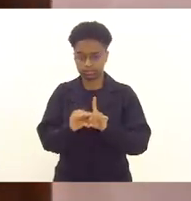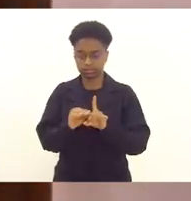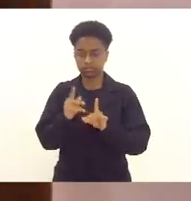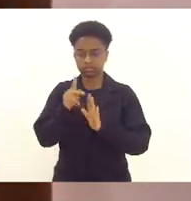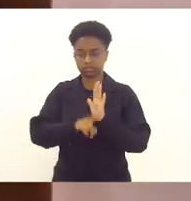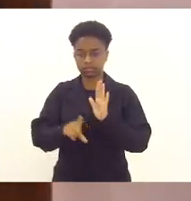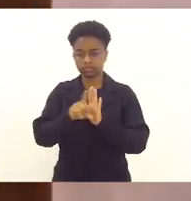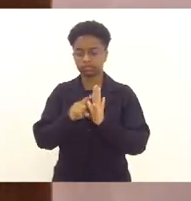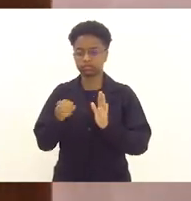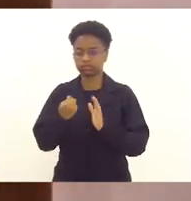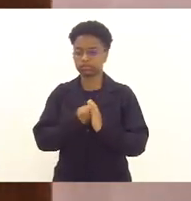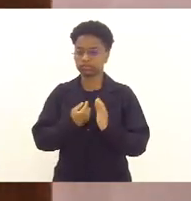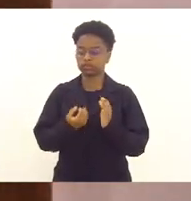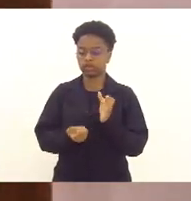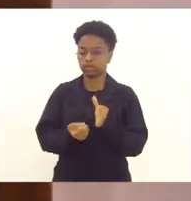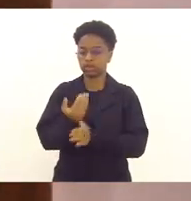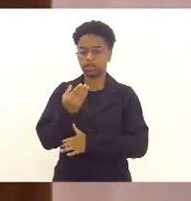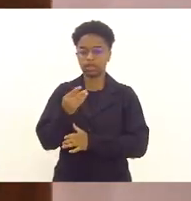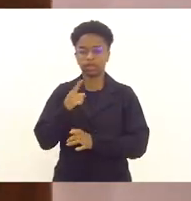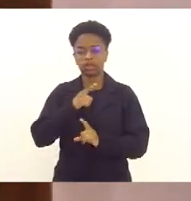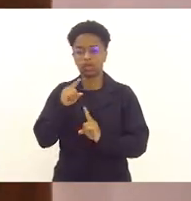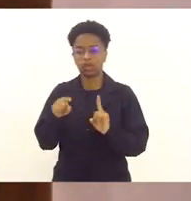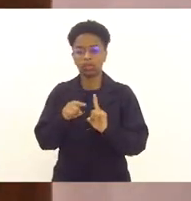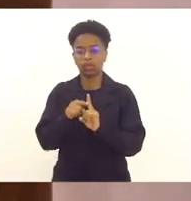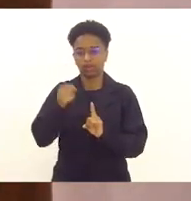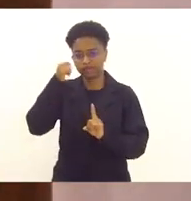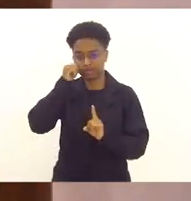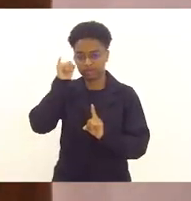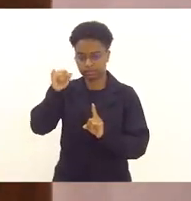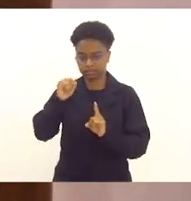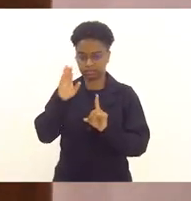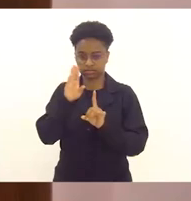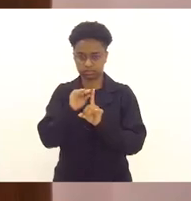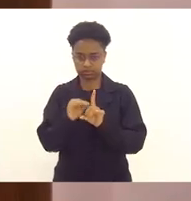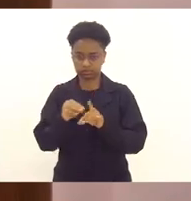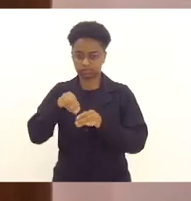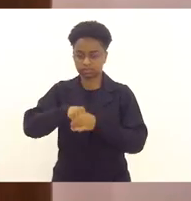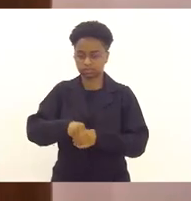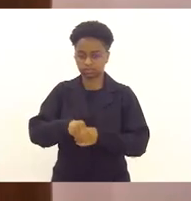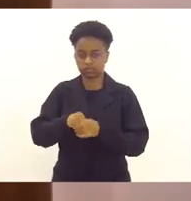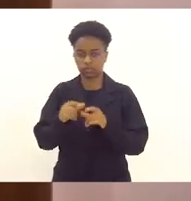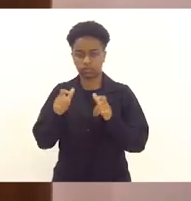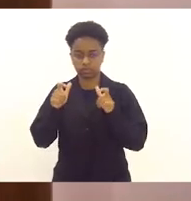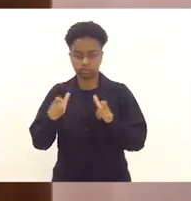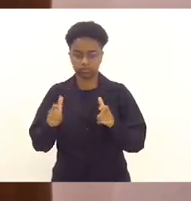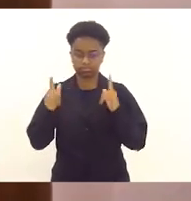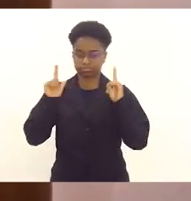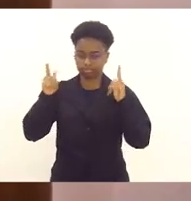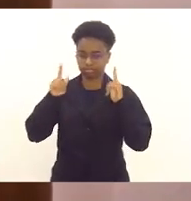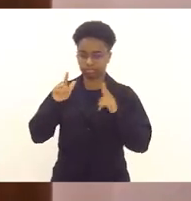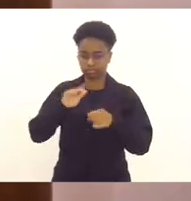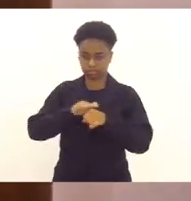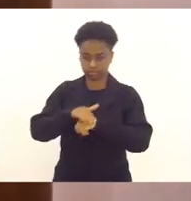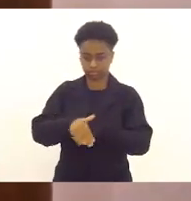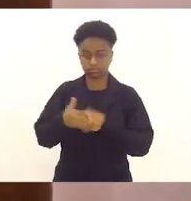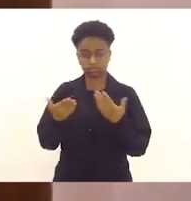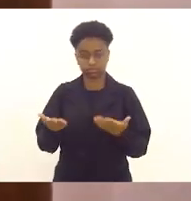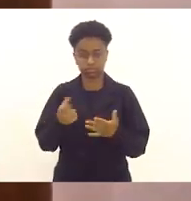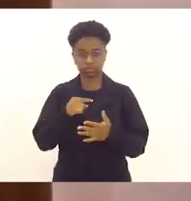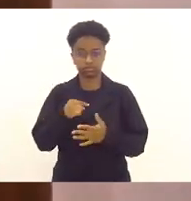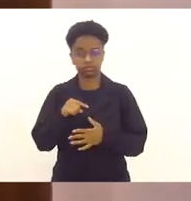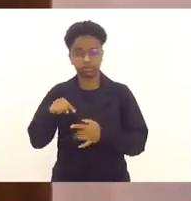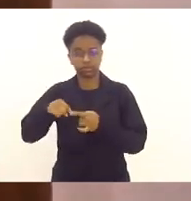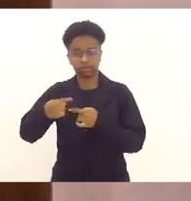que Visa combater o assédio nas casas noturnas então depois também que quiser saber mais informações a gente tá aí divulgando é porque